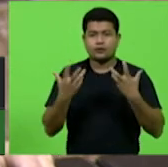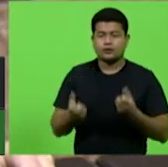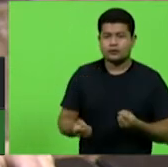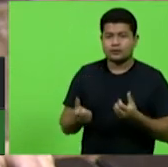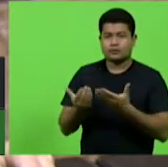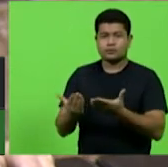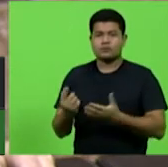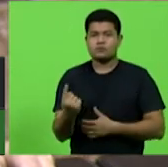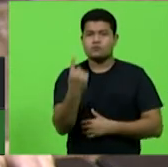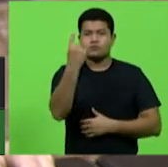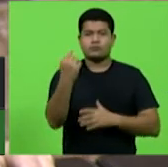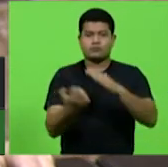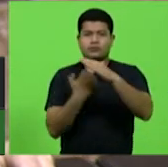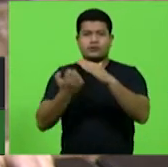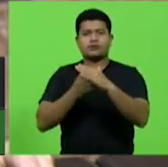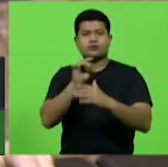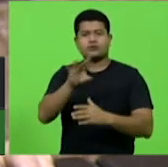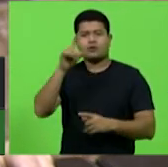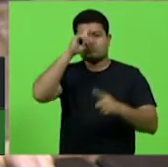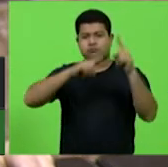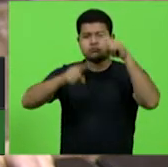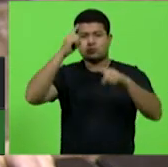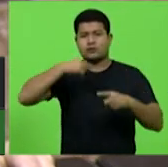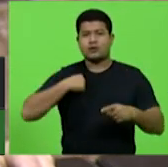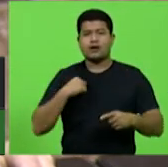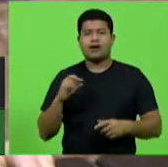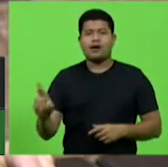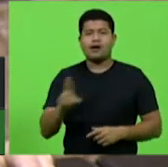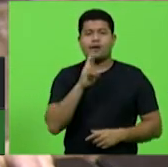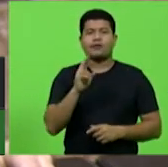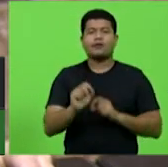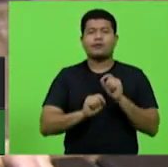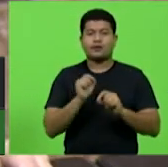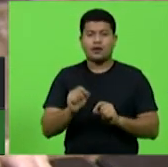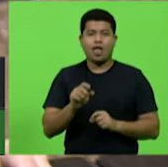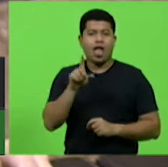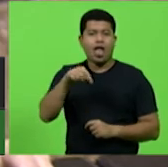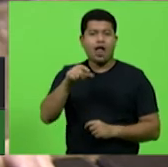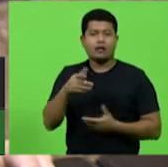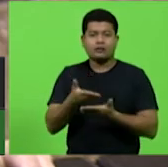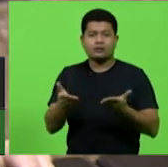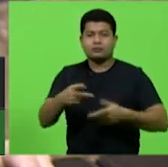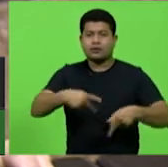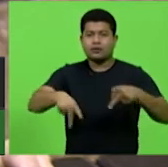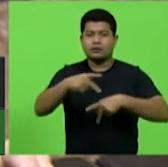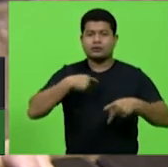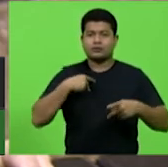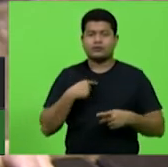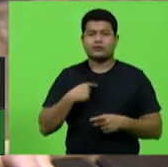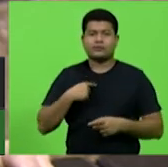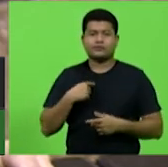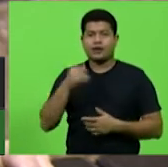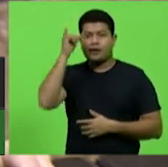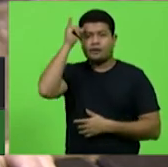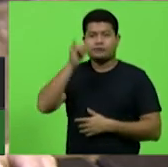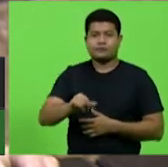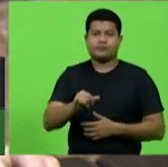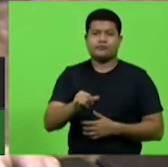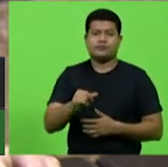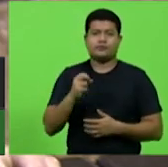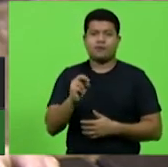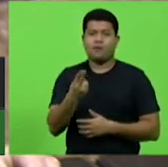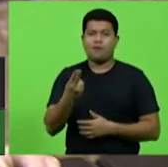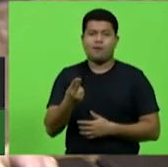forme aqui em Santa Catarina, o resultado disso não é apenas pessoas que deixam de se mover do ponto A ao ponto B.